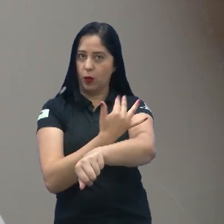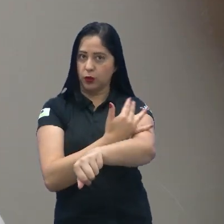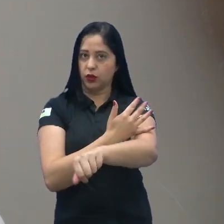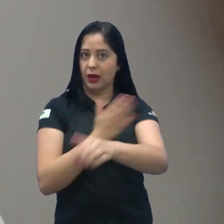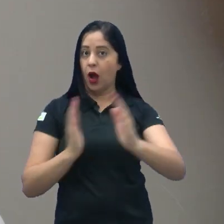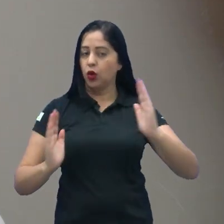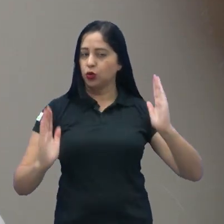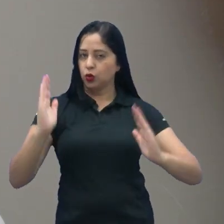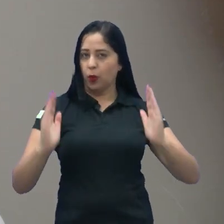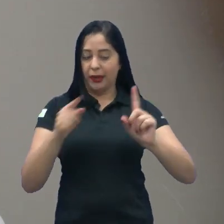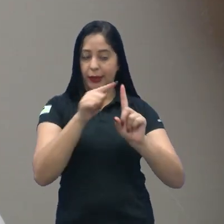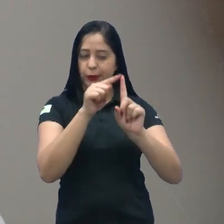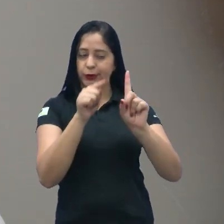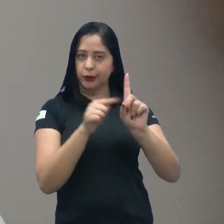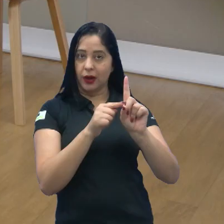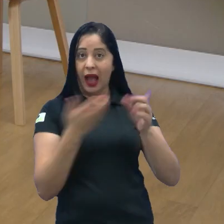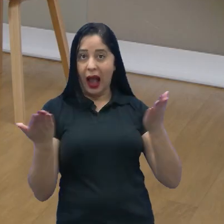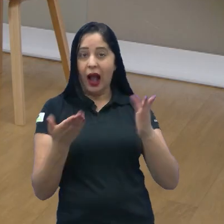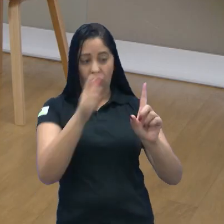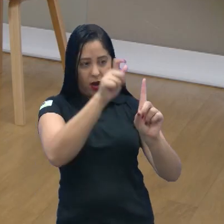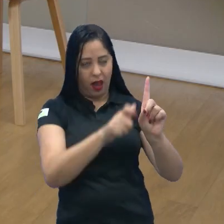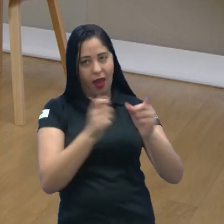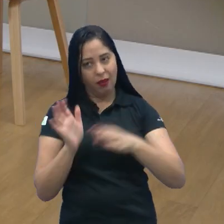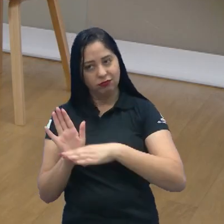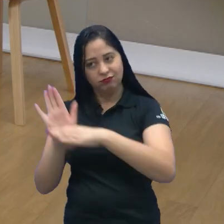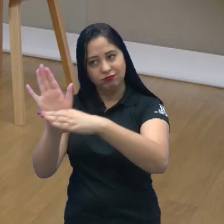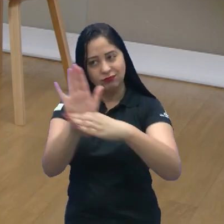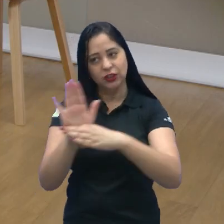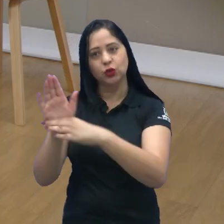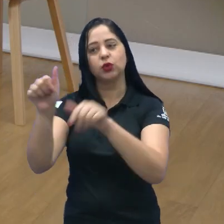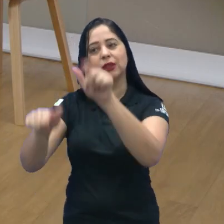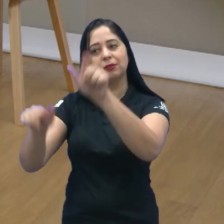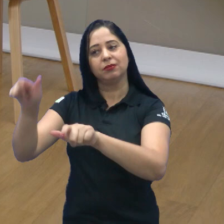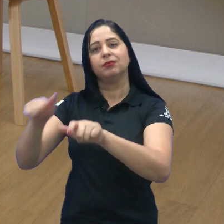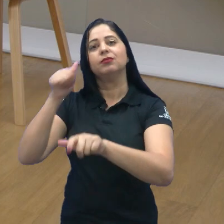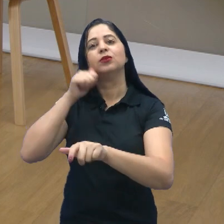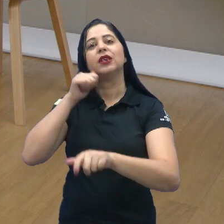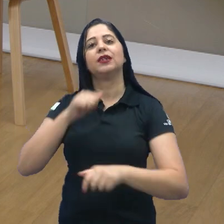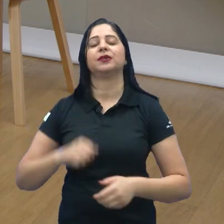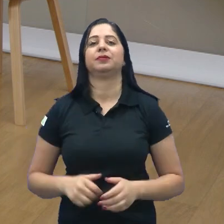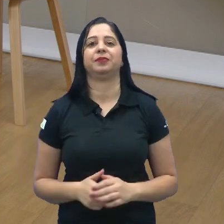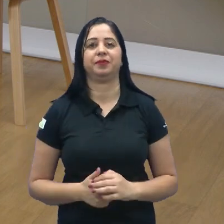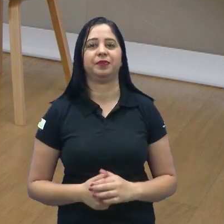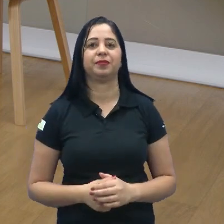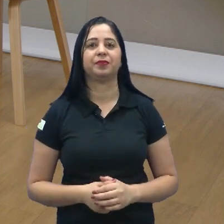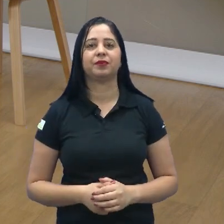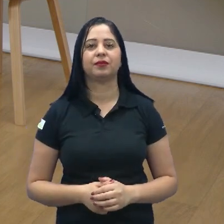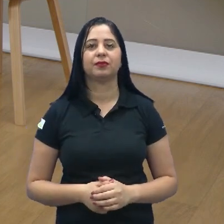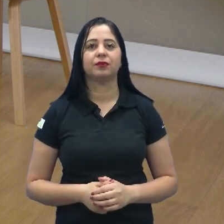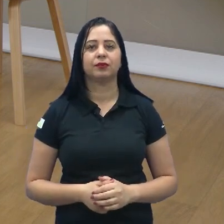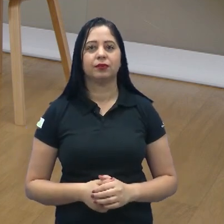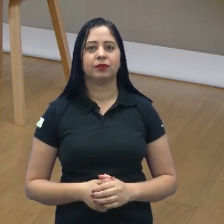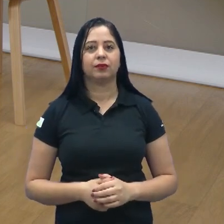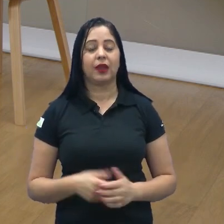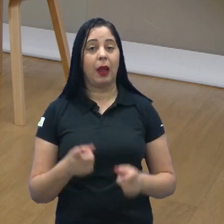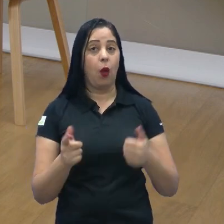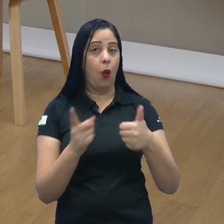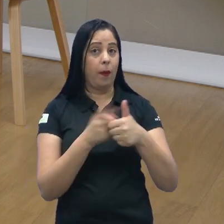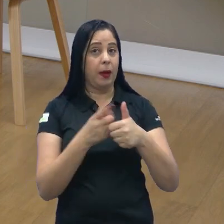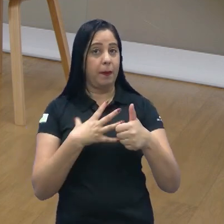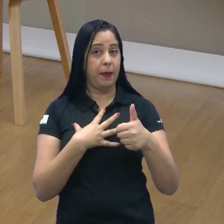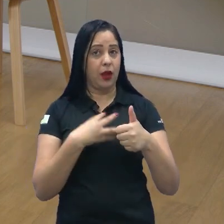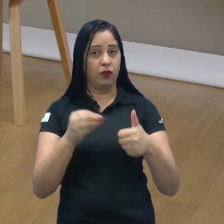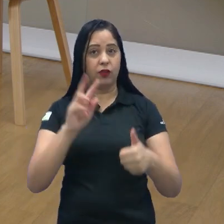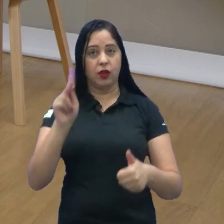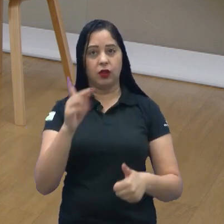ela apoia outras mamães. Vanessa, vamos conferir? Vamos. O primeiro filho da Nayara, o